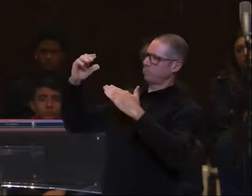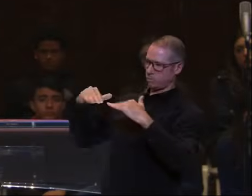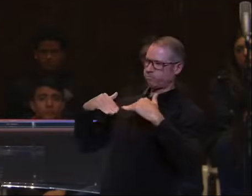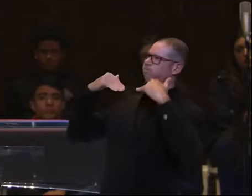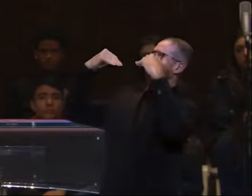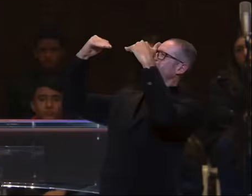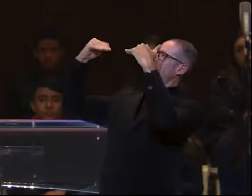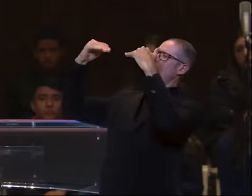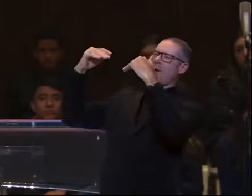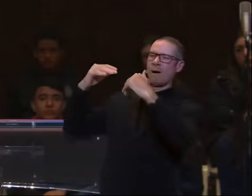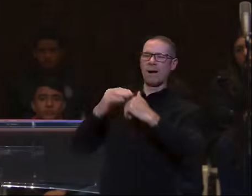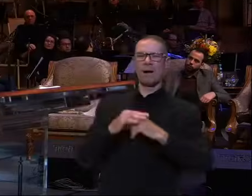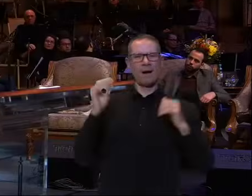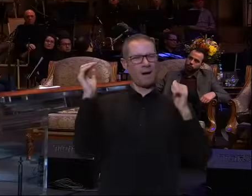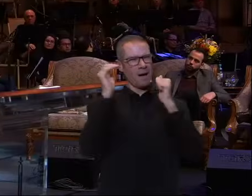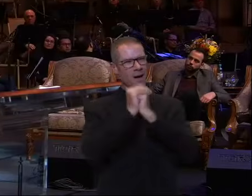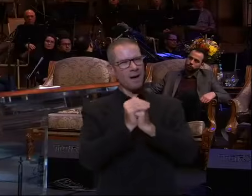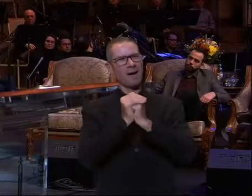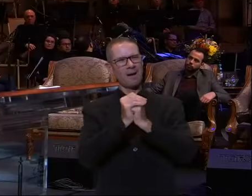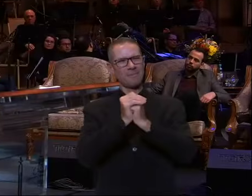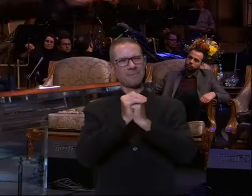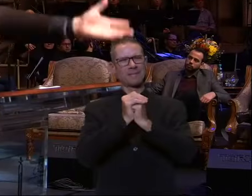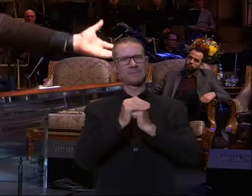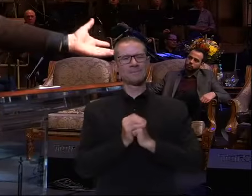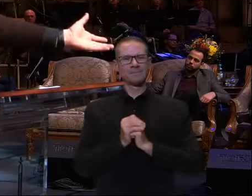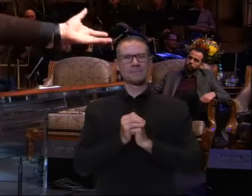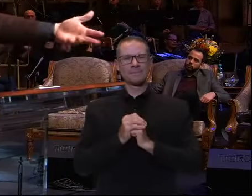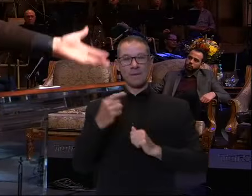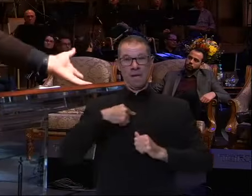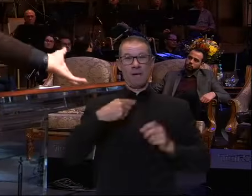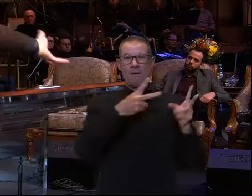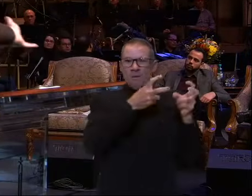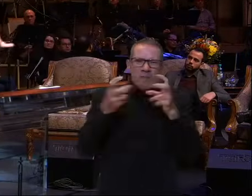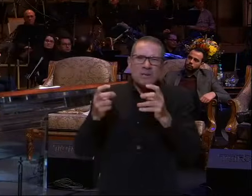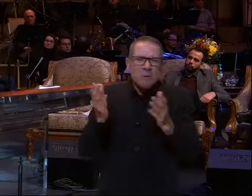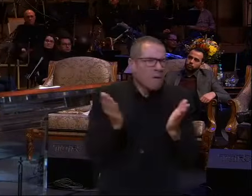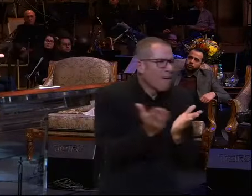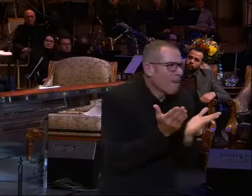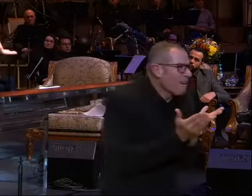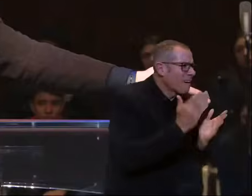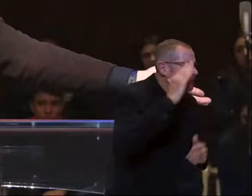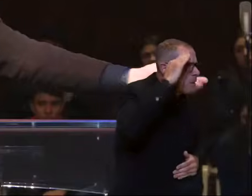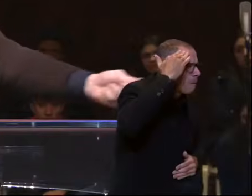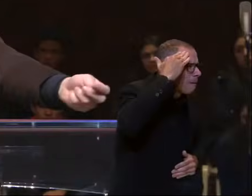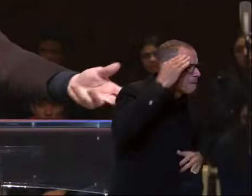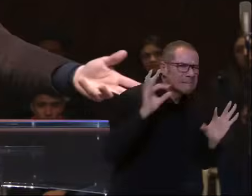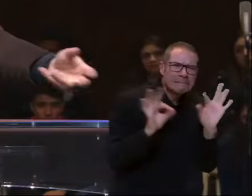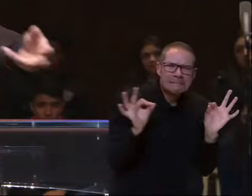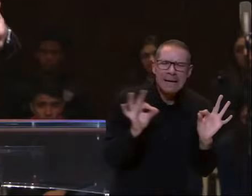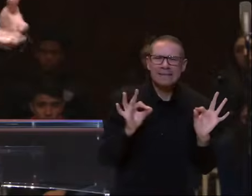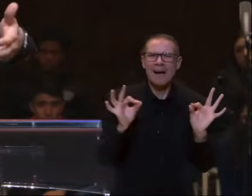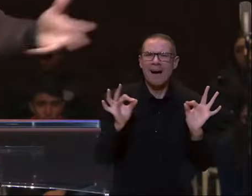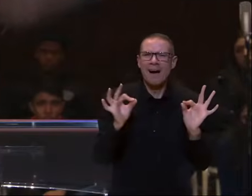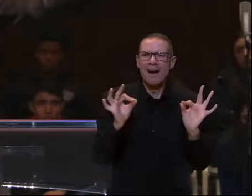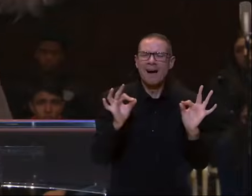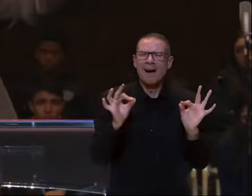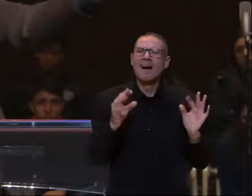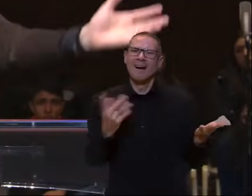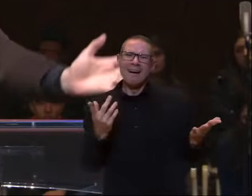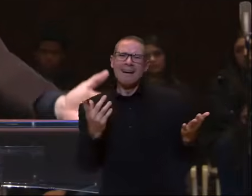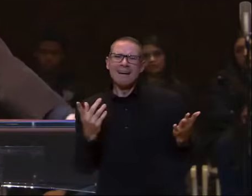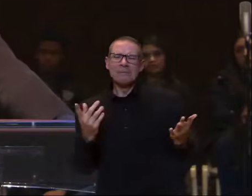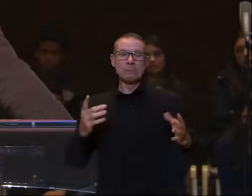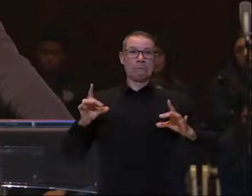maior. Amém? Eu vejo muito crente que eu não entendo. Recebe lá uma cartinha, um negócio, fica